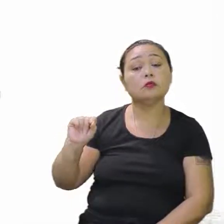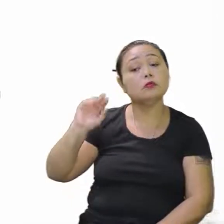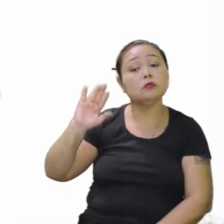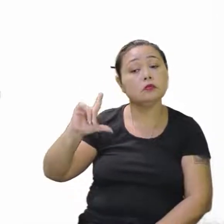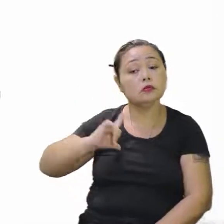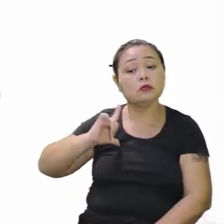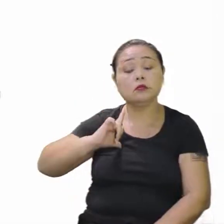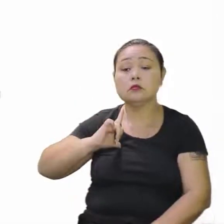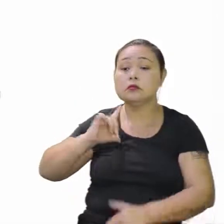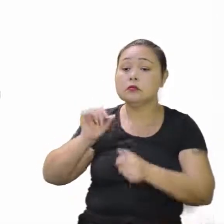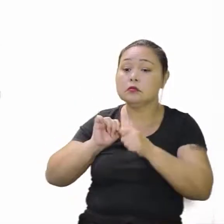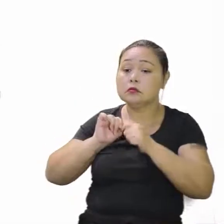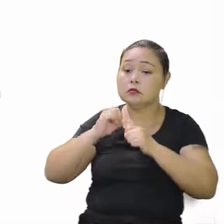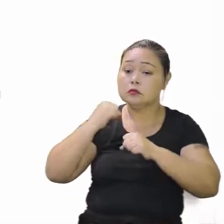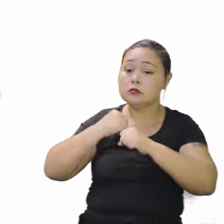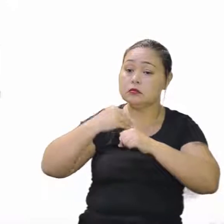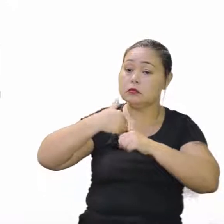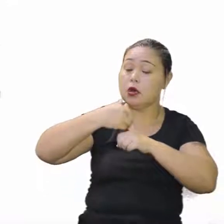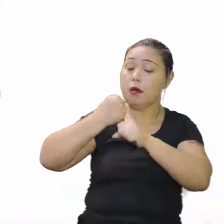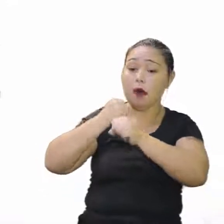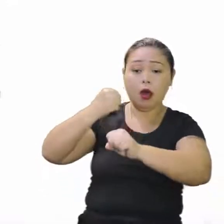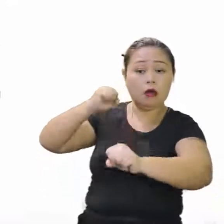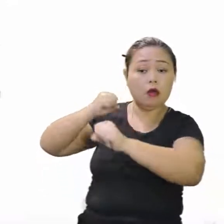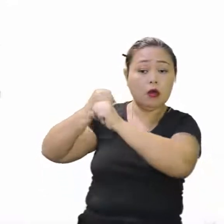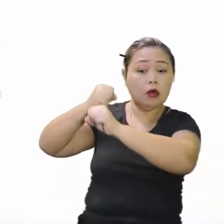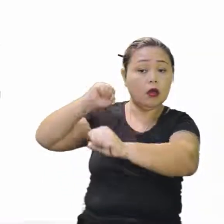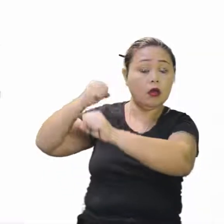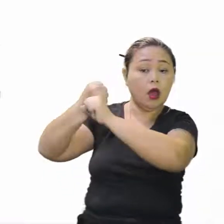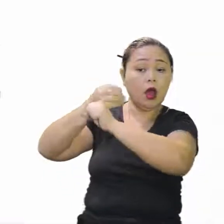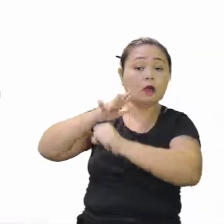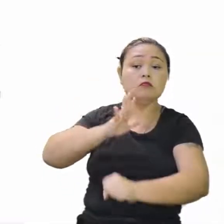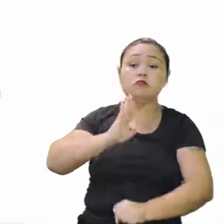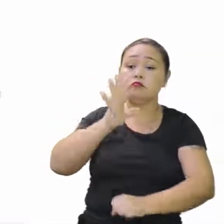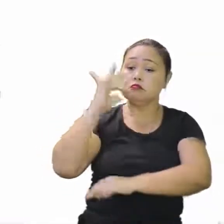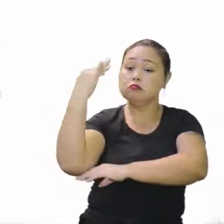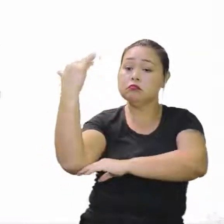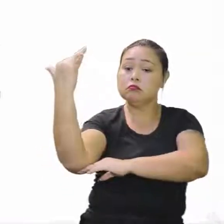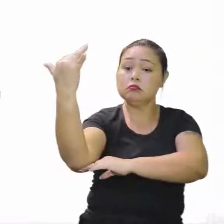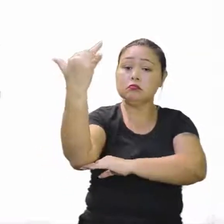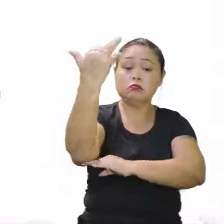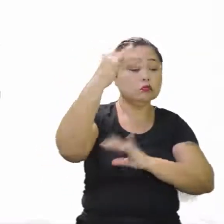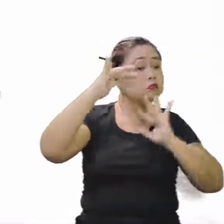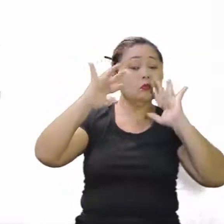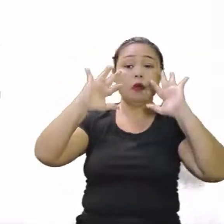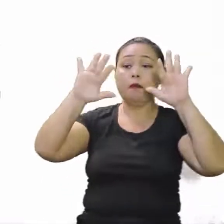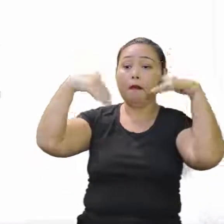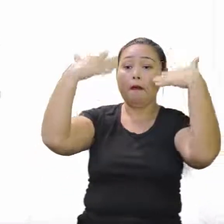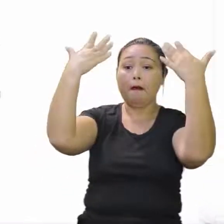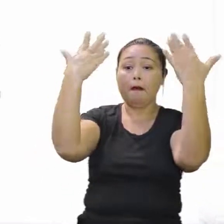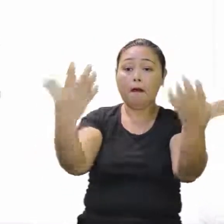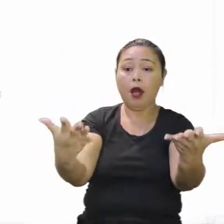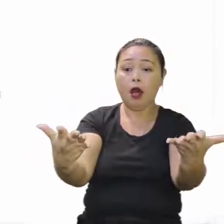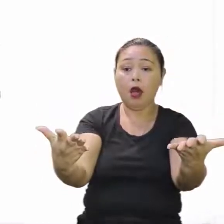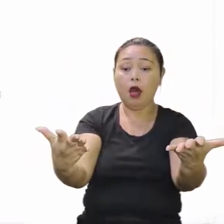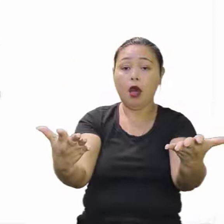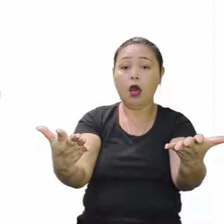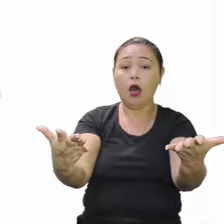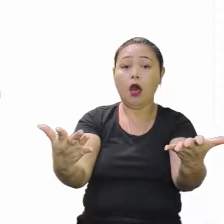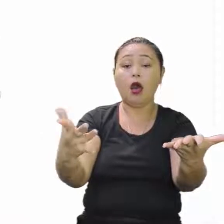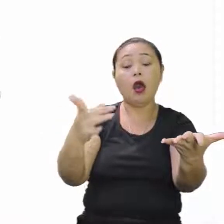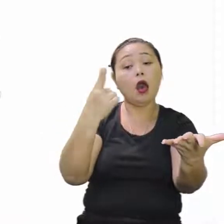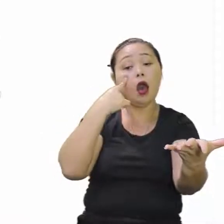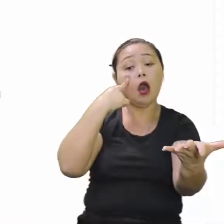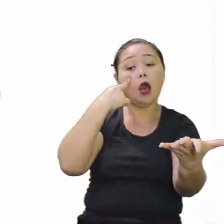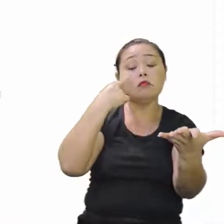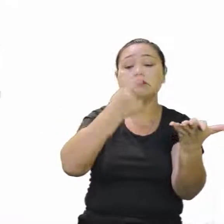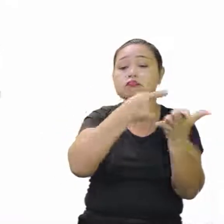há um crescimento da expansão desse desmatamento. Veja só, em 2020, no